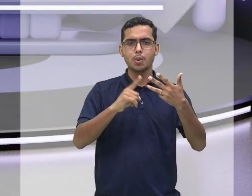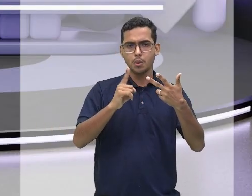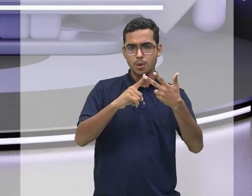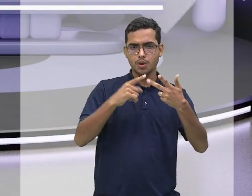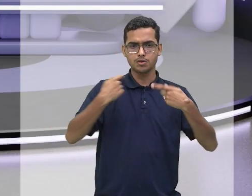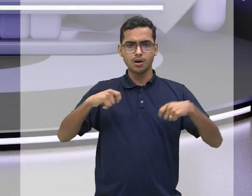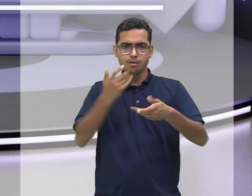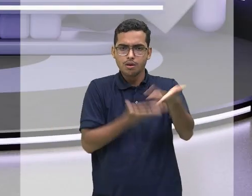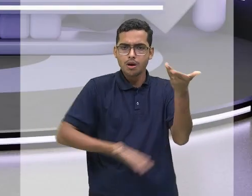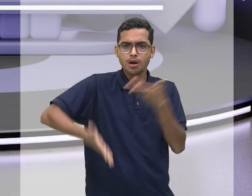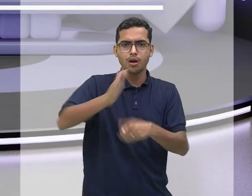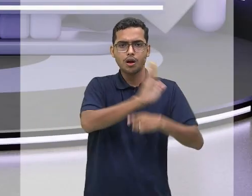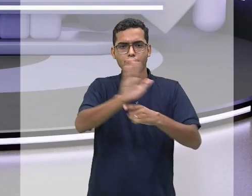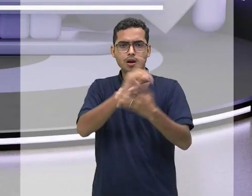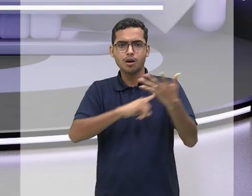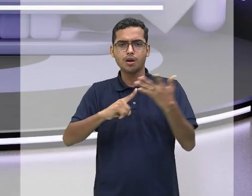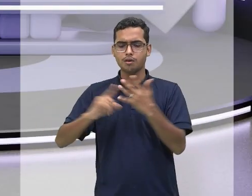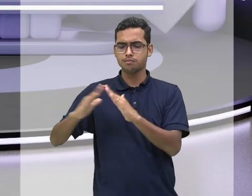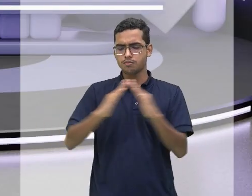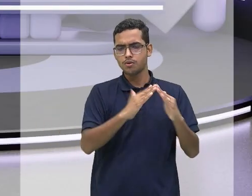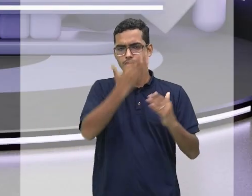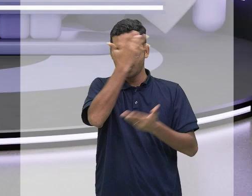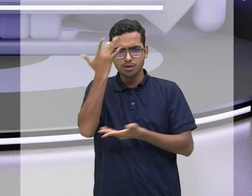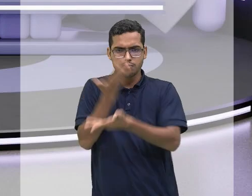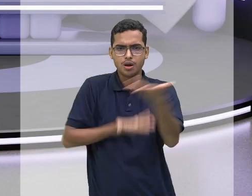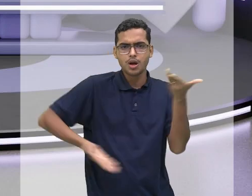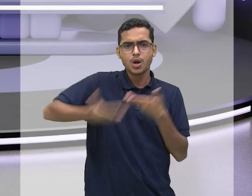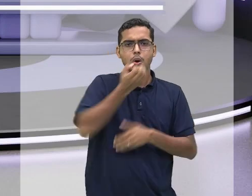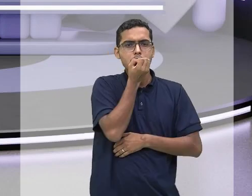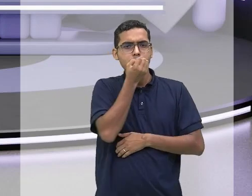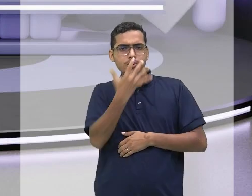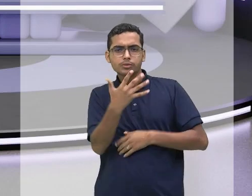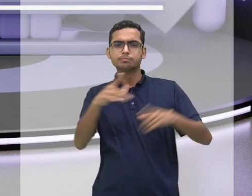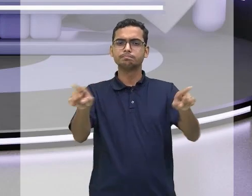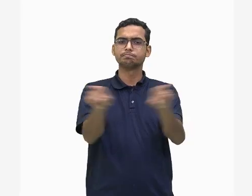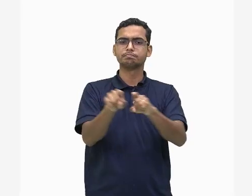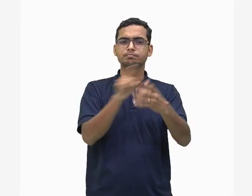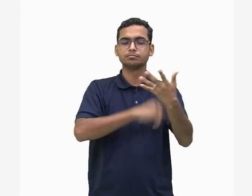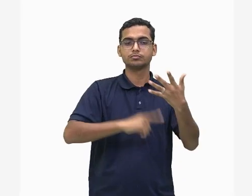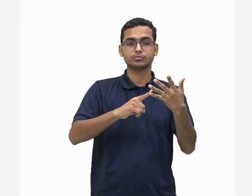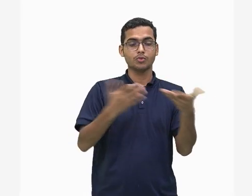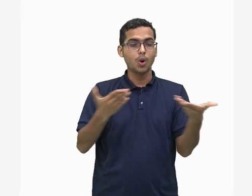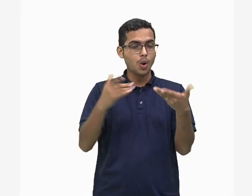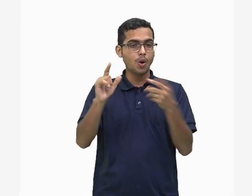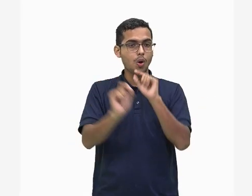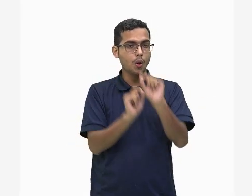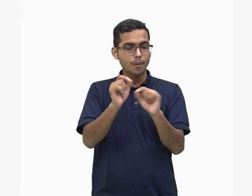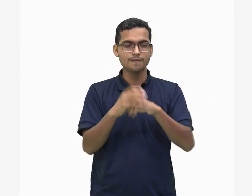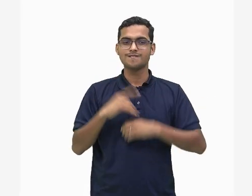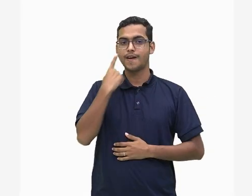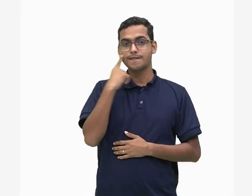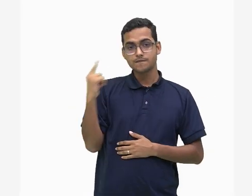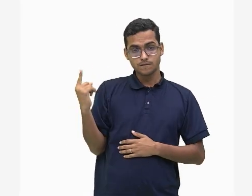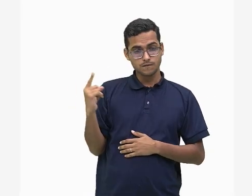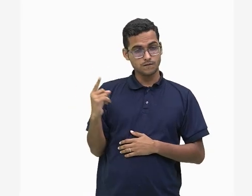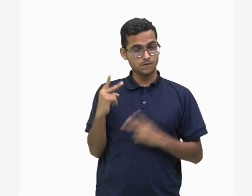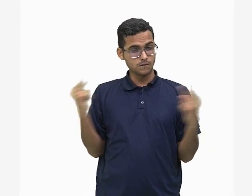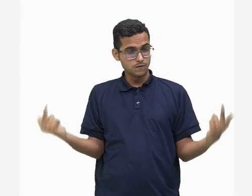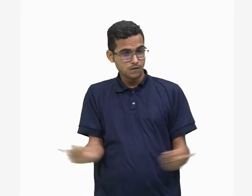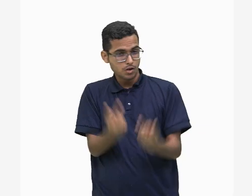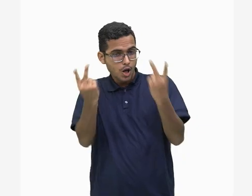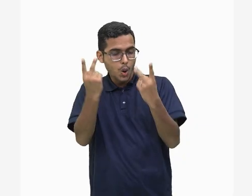princípios. E aqui nós vamos pensar a relação e diferença entre valores e princípios. Esses